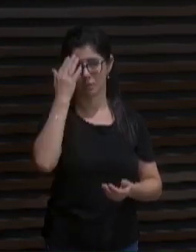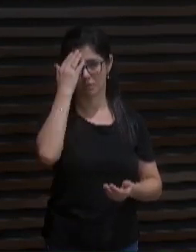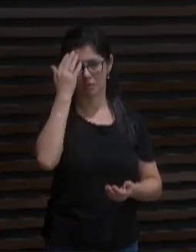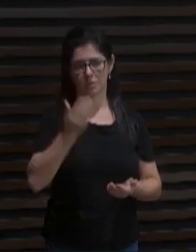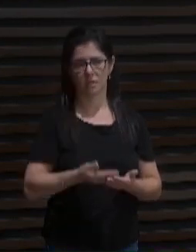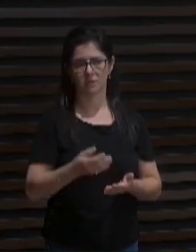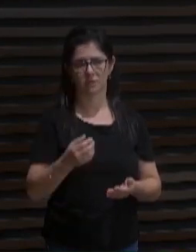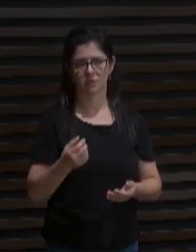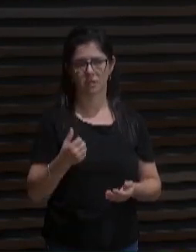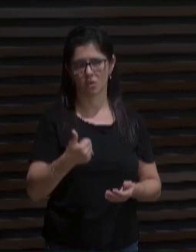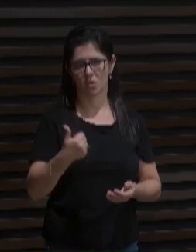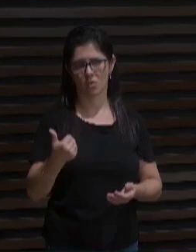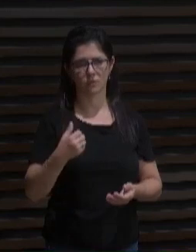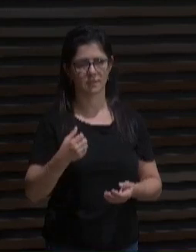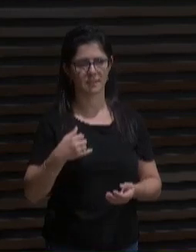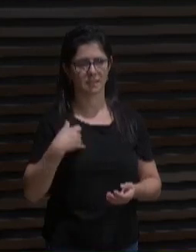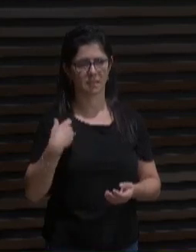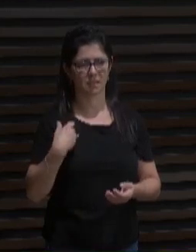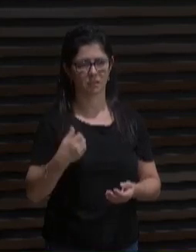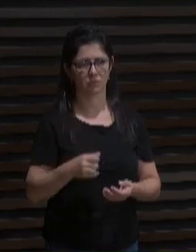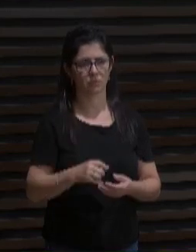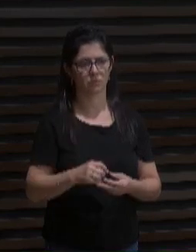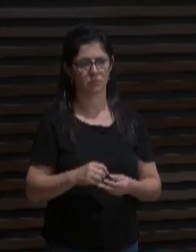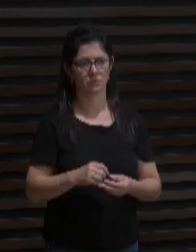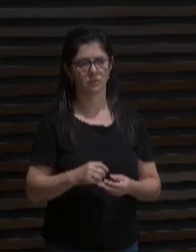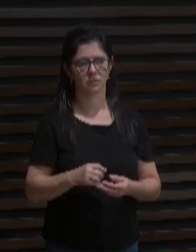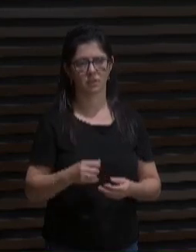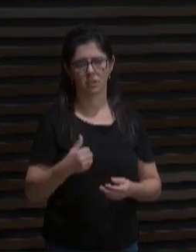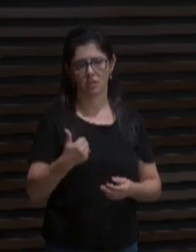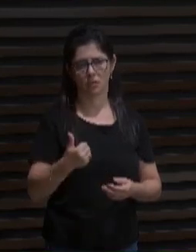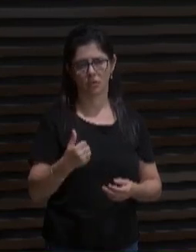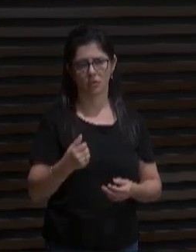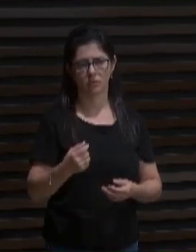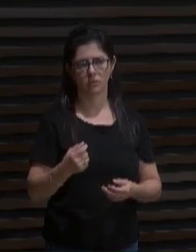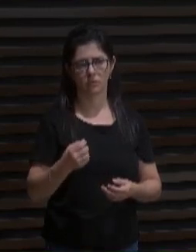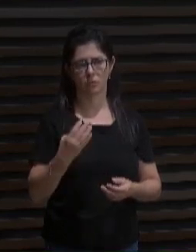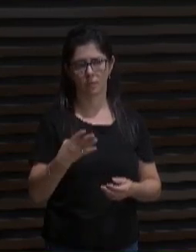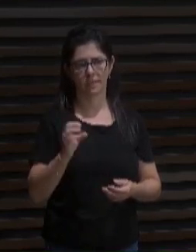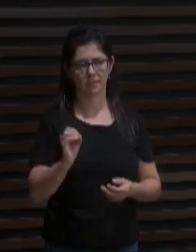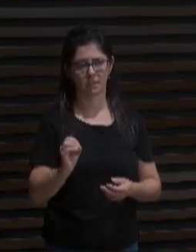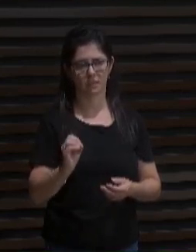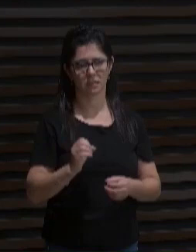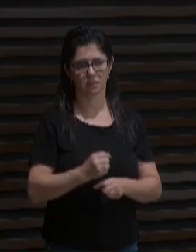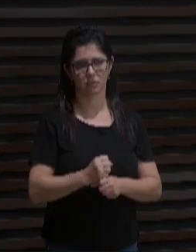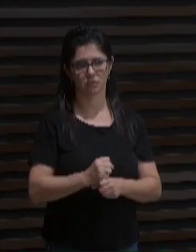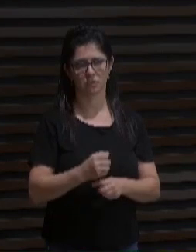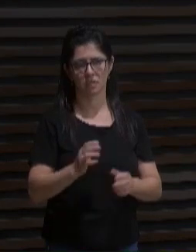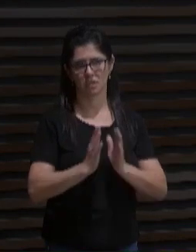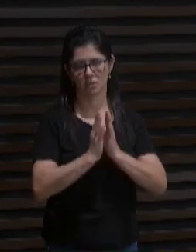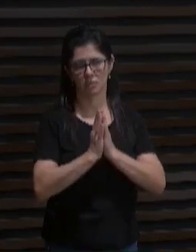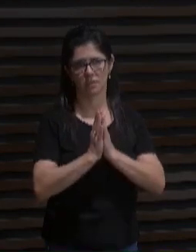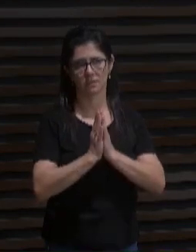11 anos, outro com 17 anos e um com 40 anos da oração, que ele não viu. Ele